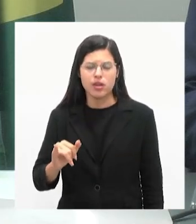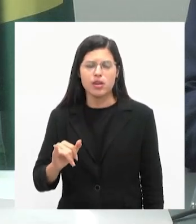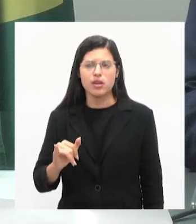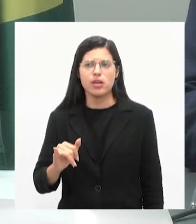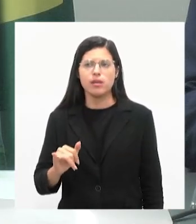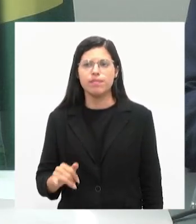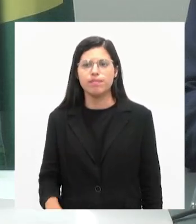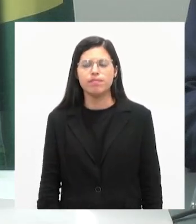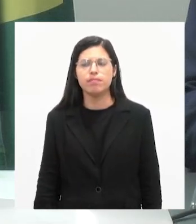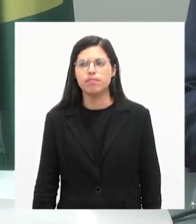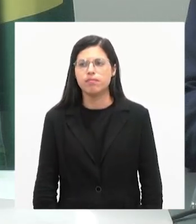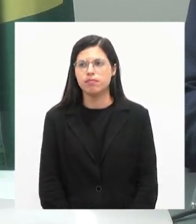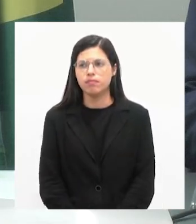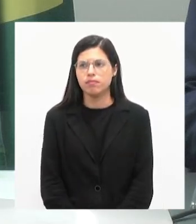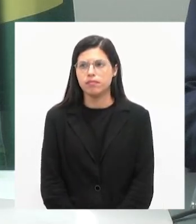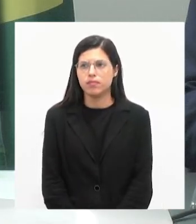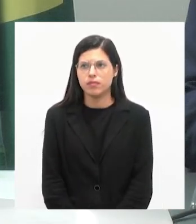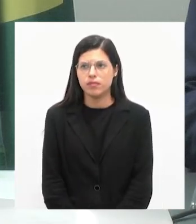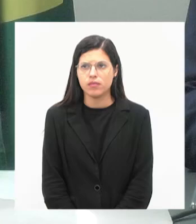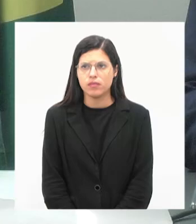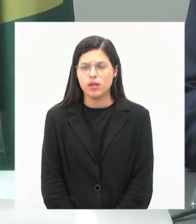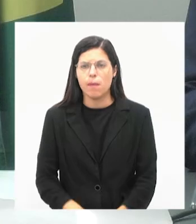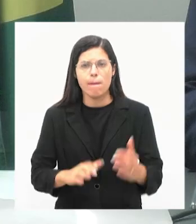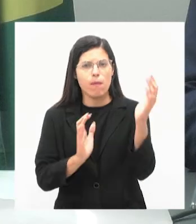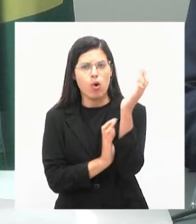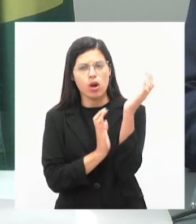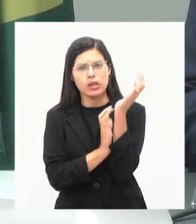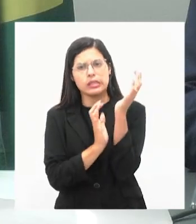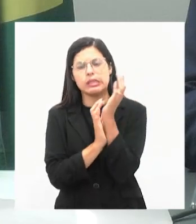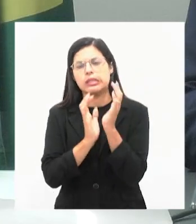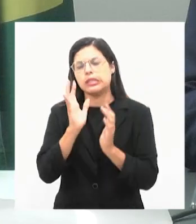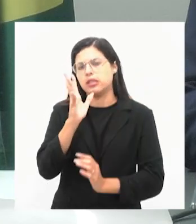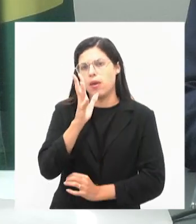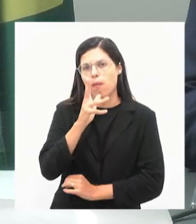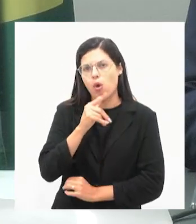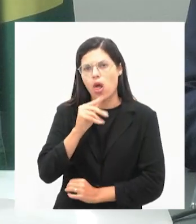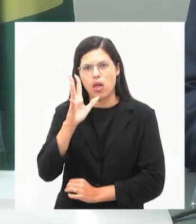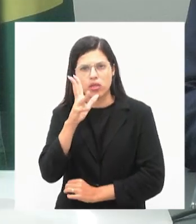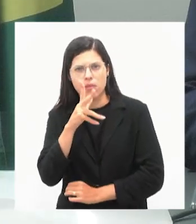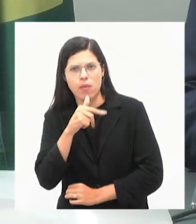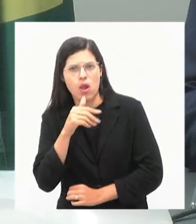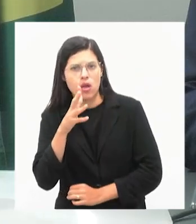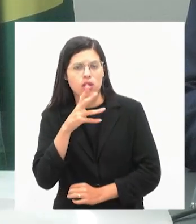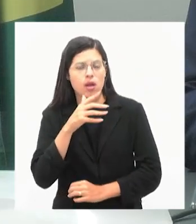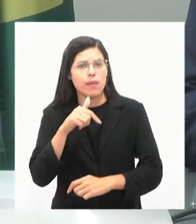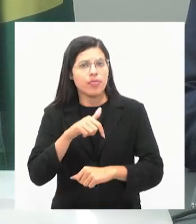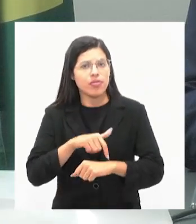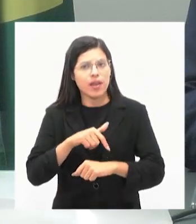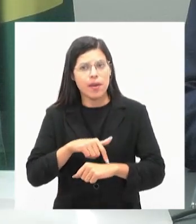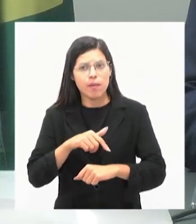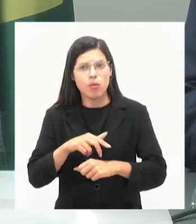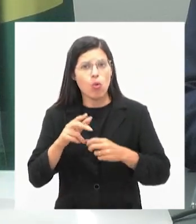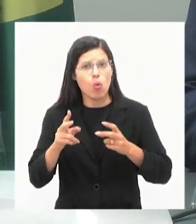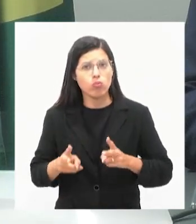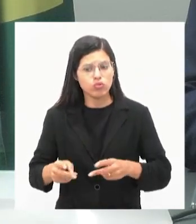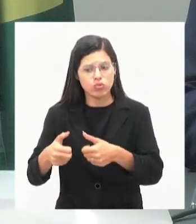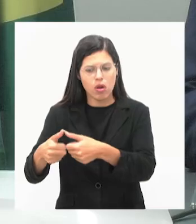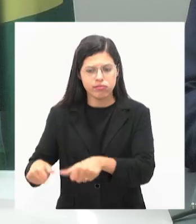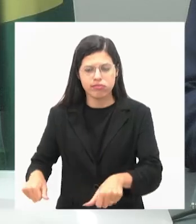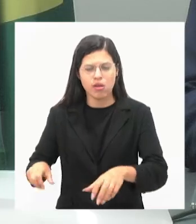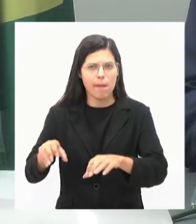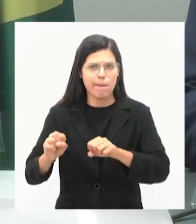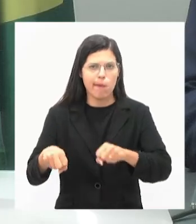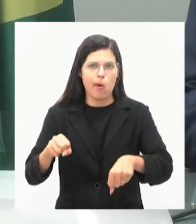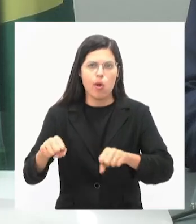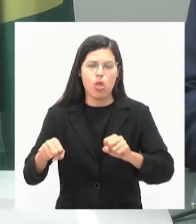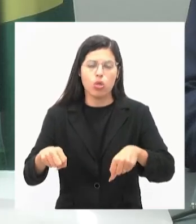a burocracia de protelar, criar burocracia, para mais tempo as motos permanecerem lá e criar